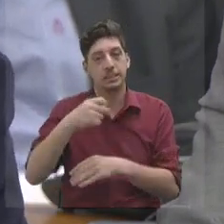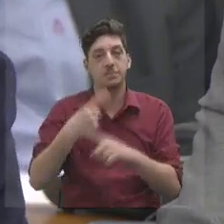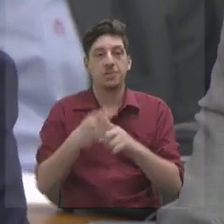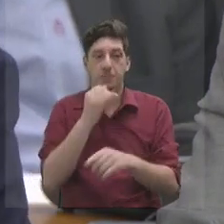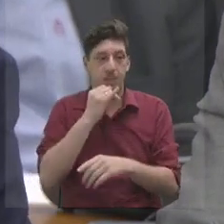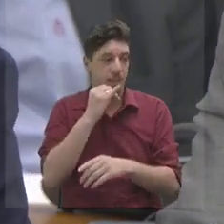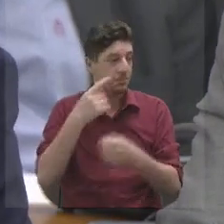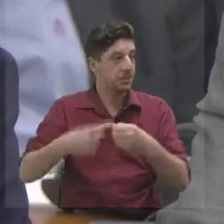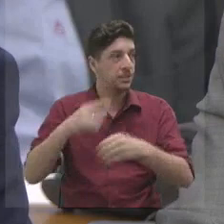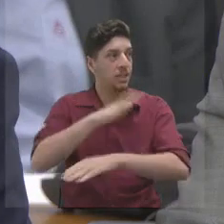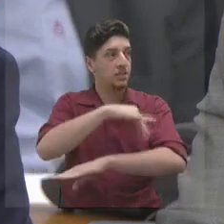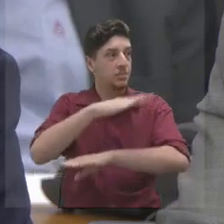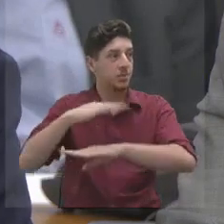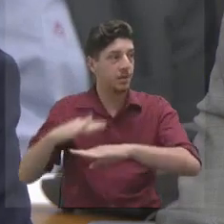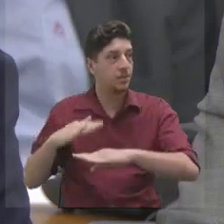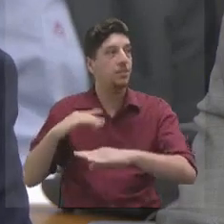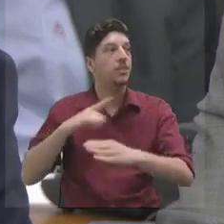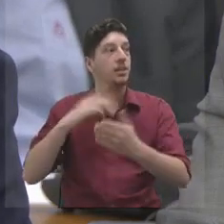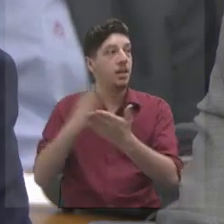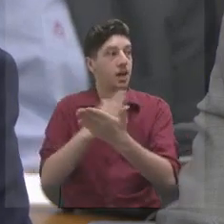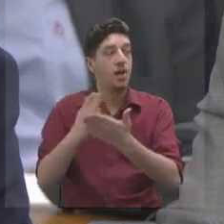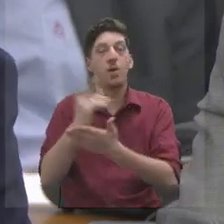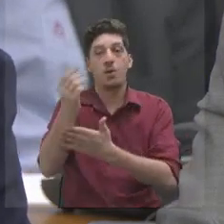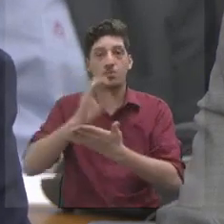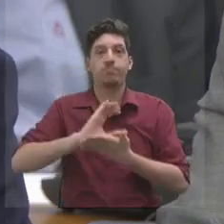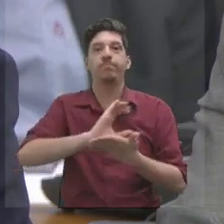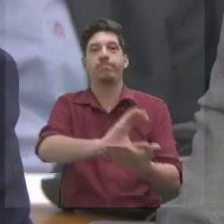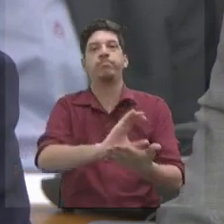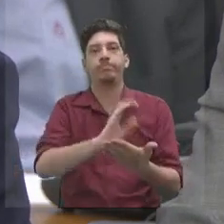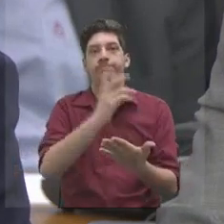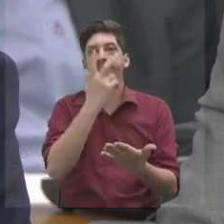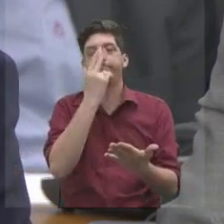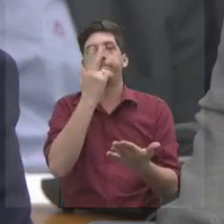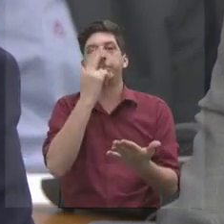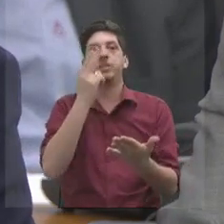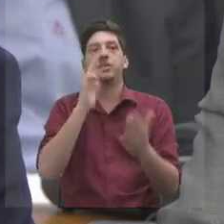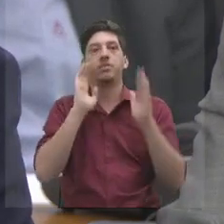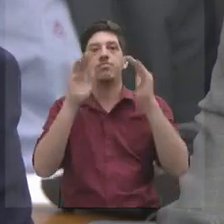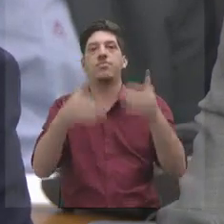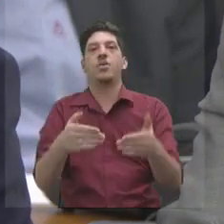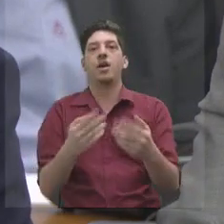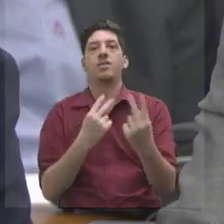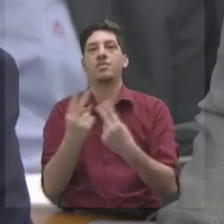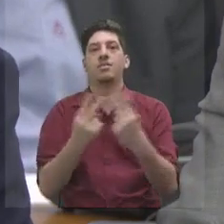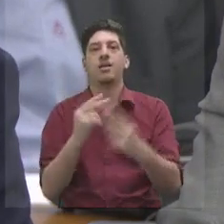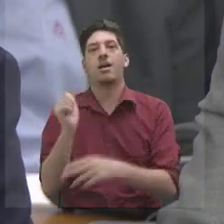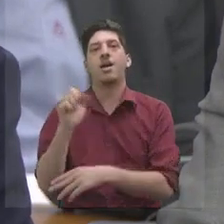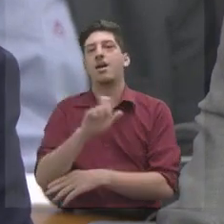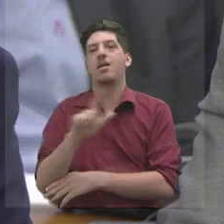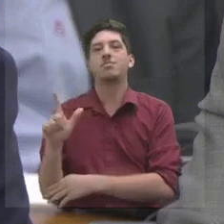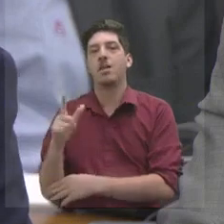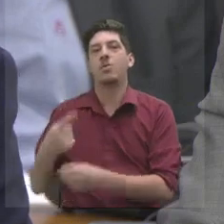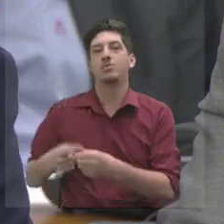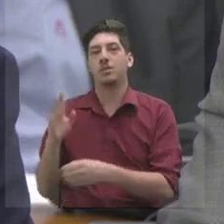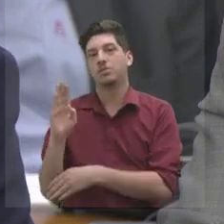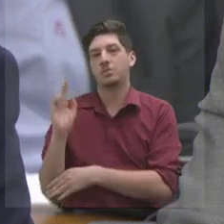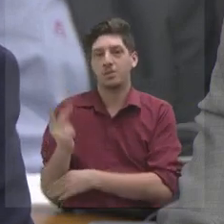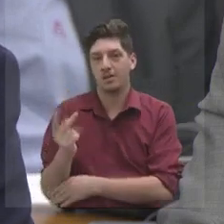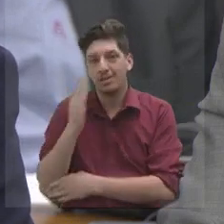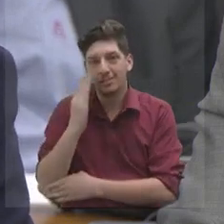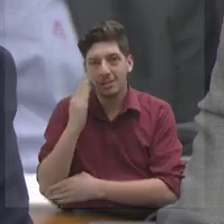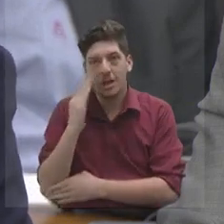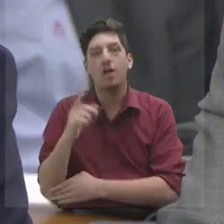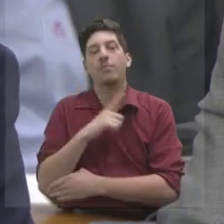Brumadinho recursos serem destinados para o anel de Belo Horizonte trazendo